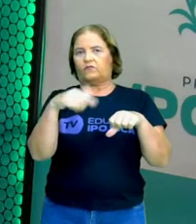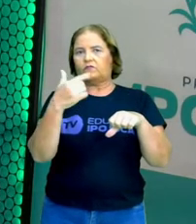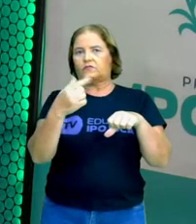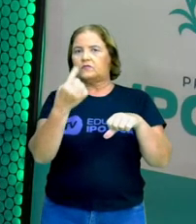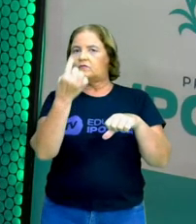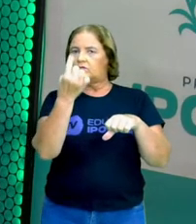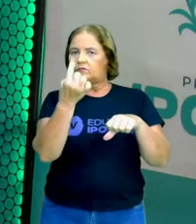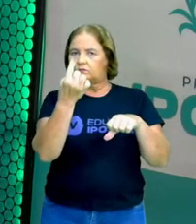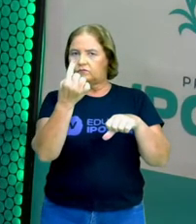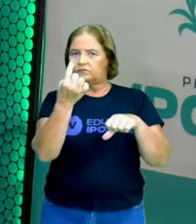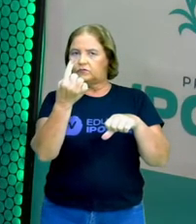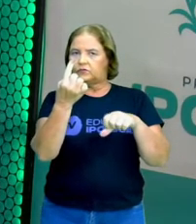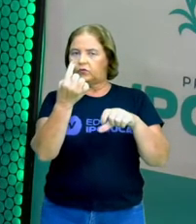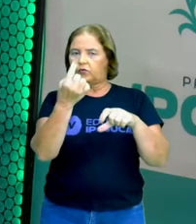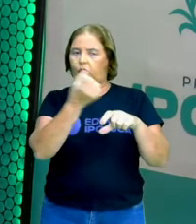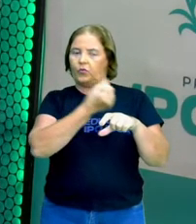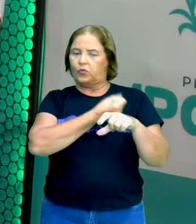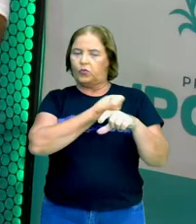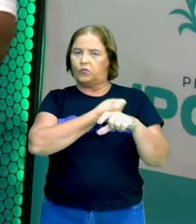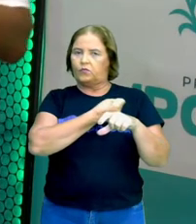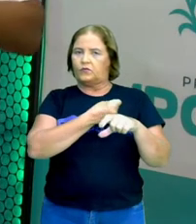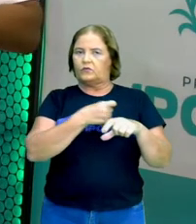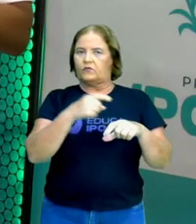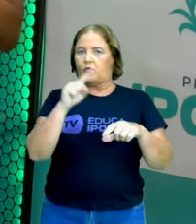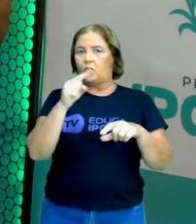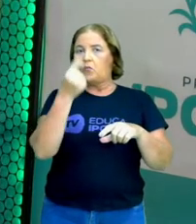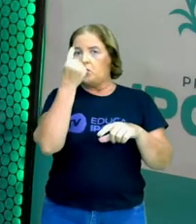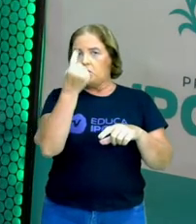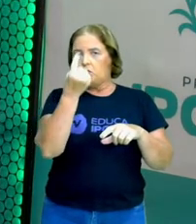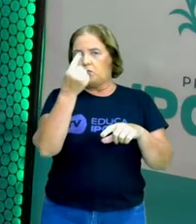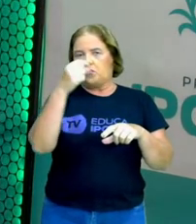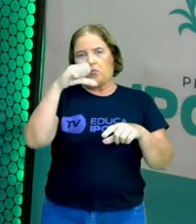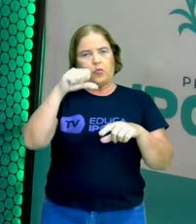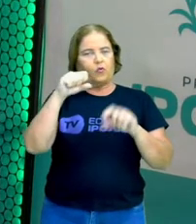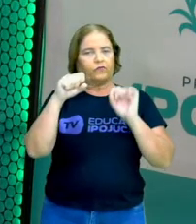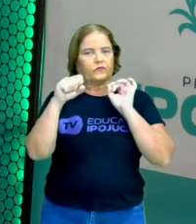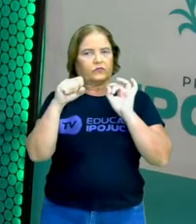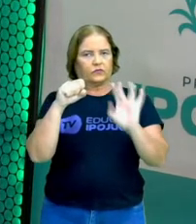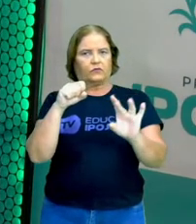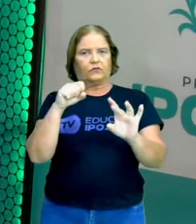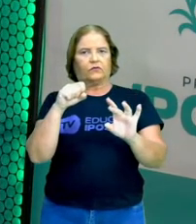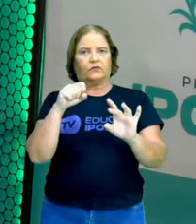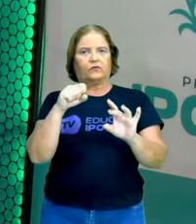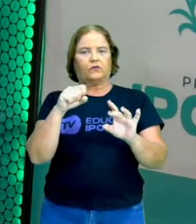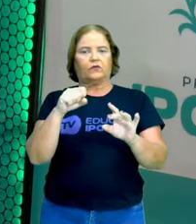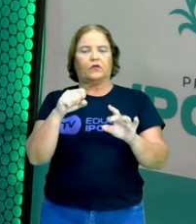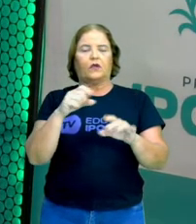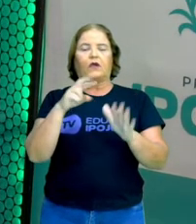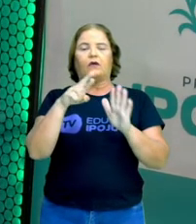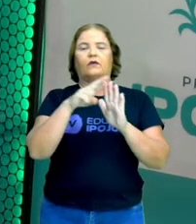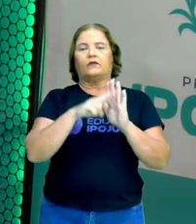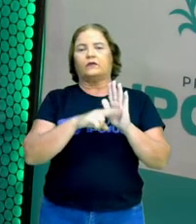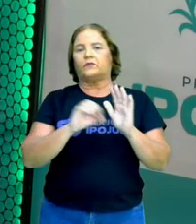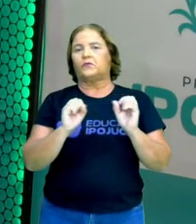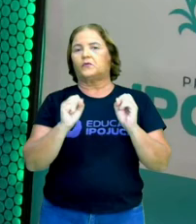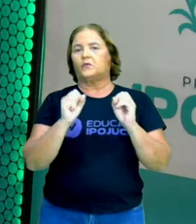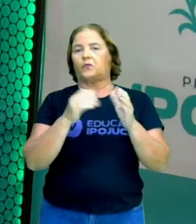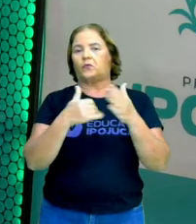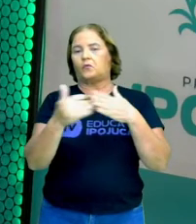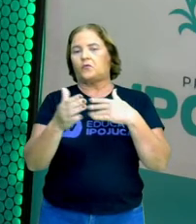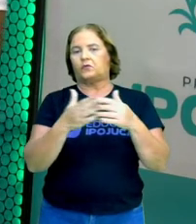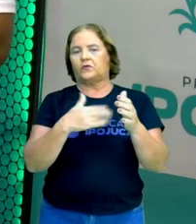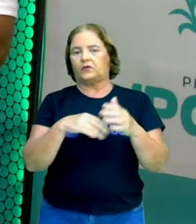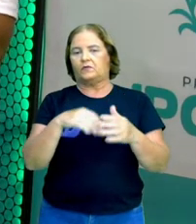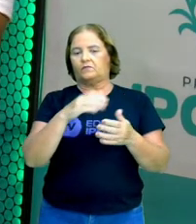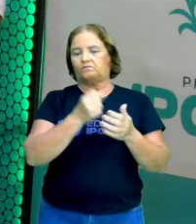um algarismo, você só vai colocar um 9. Essa regra vai valer para qualquer dízima. Vamos ver outro